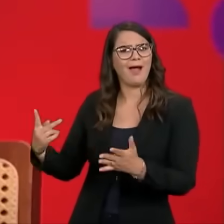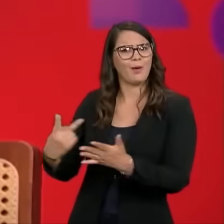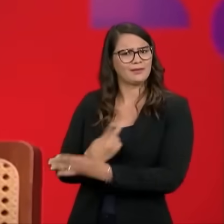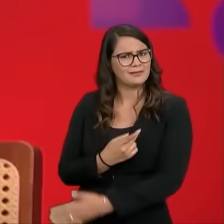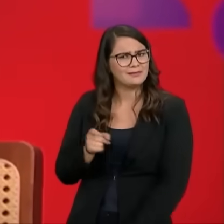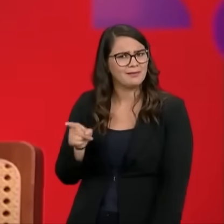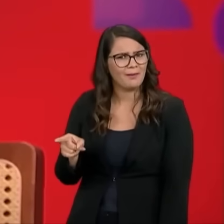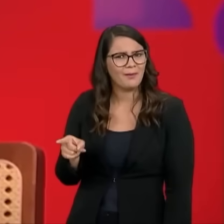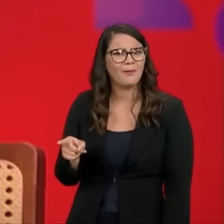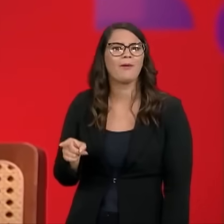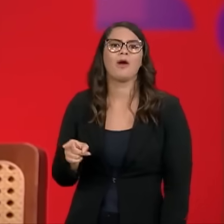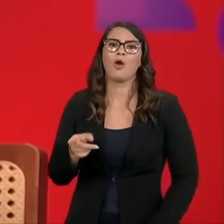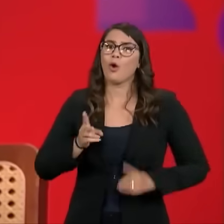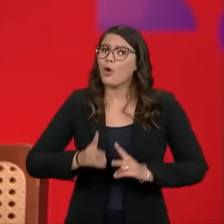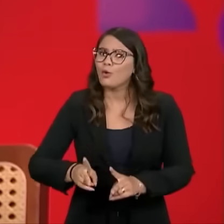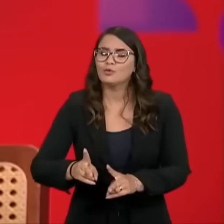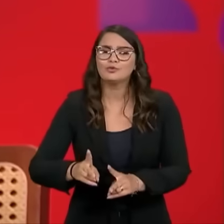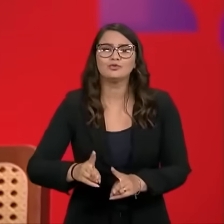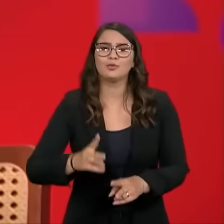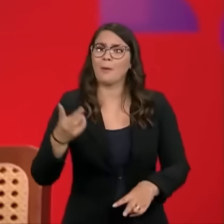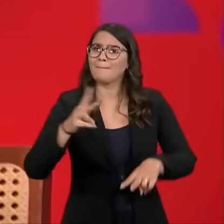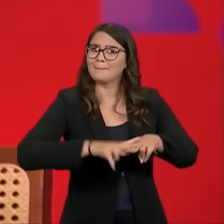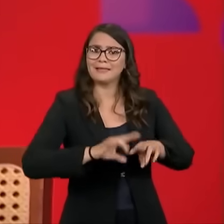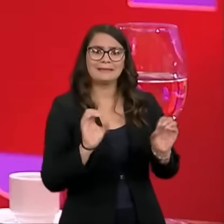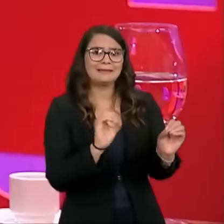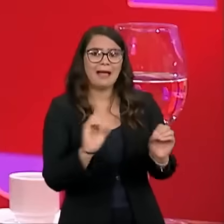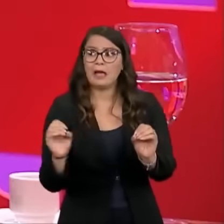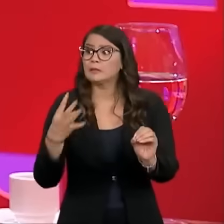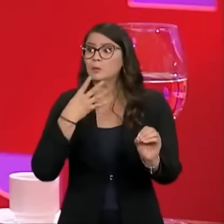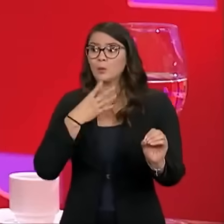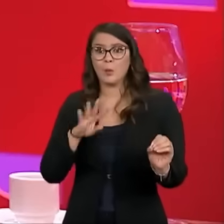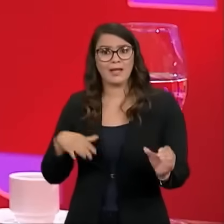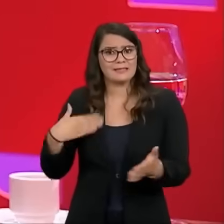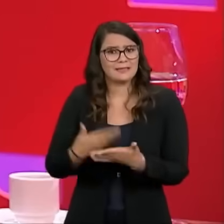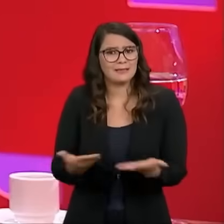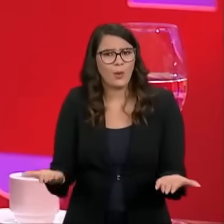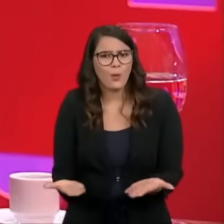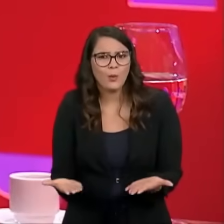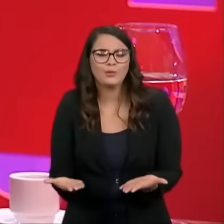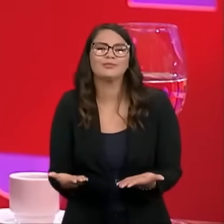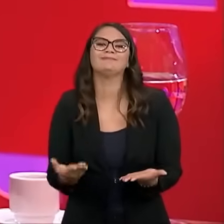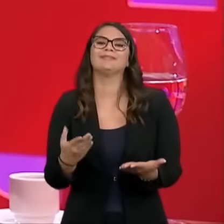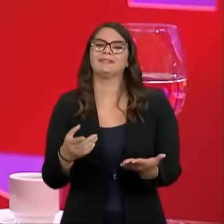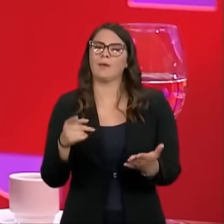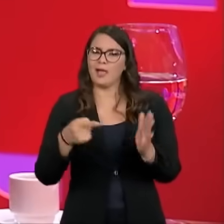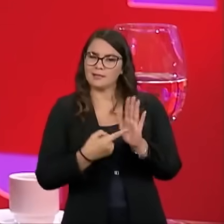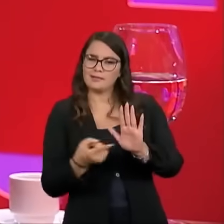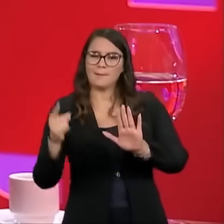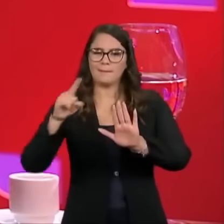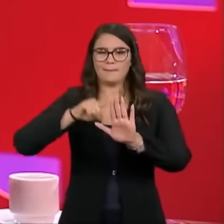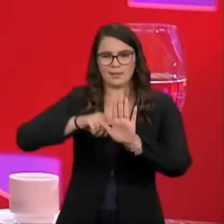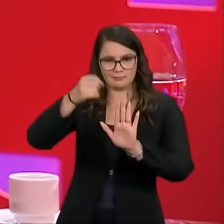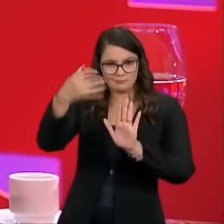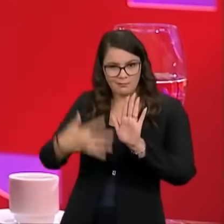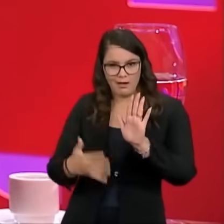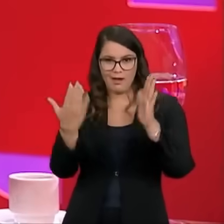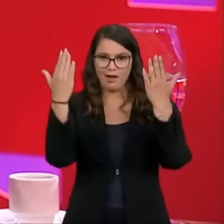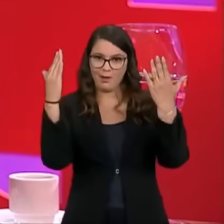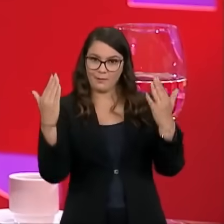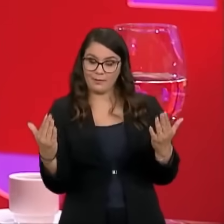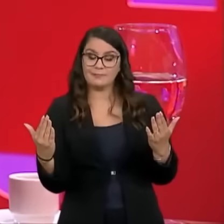mandantes seguem impunes sem saber quem se é Então essa analogia essa metáfora daa